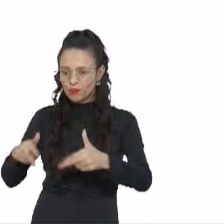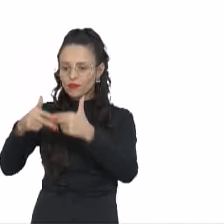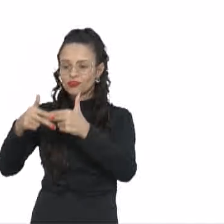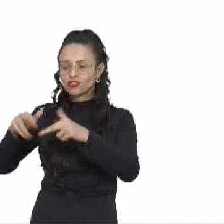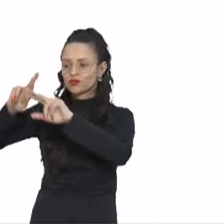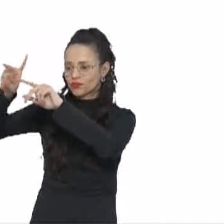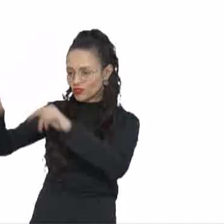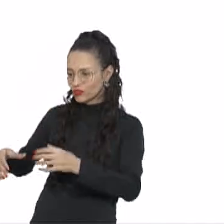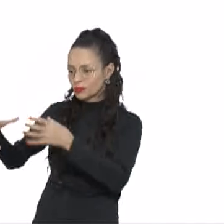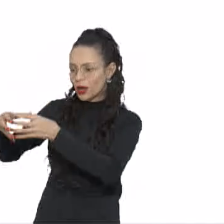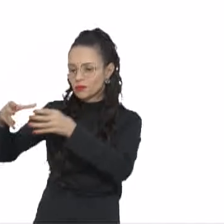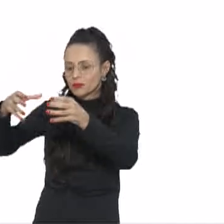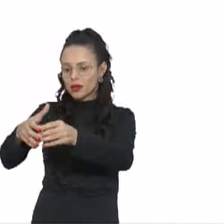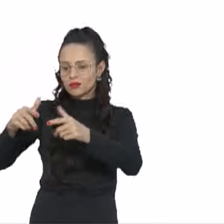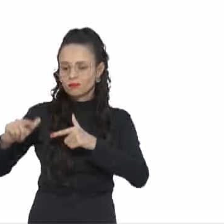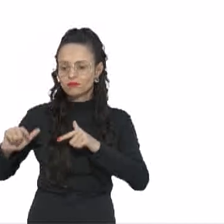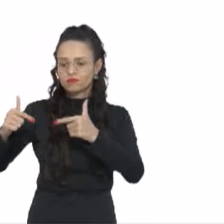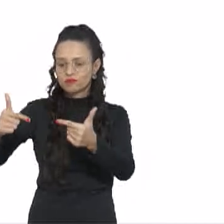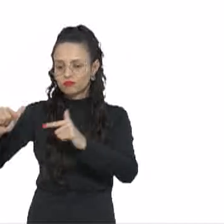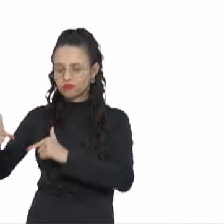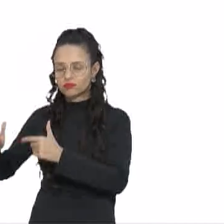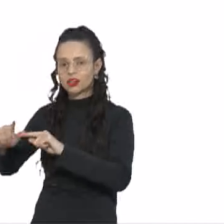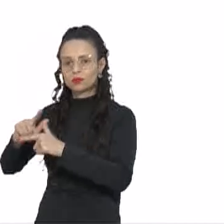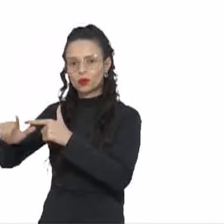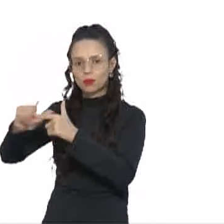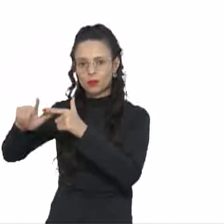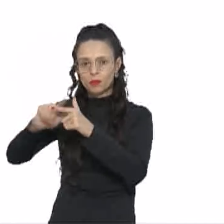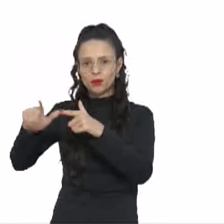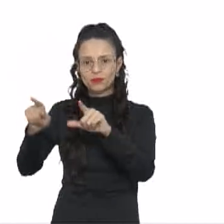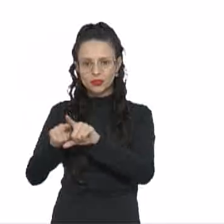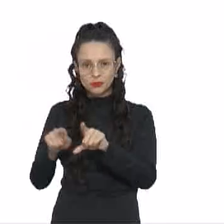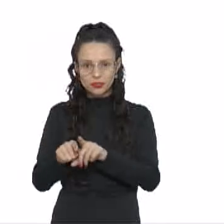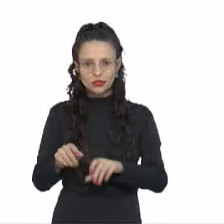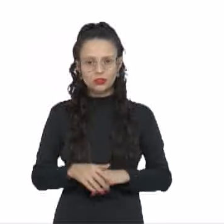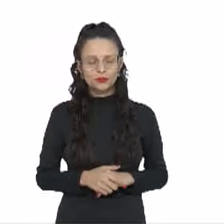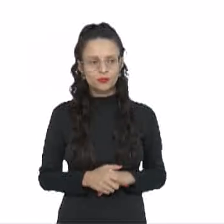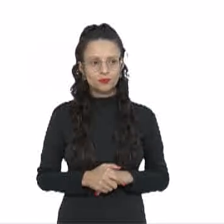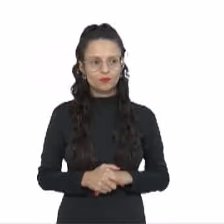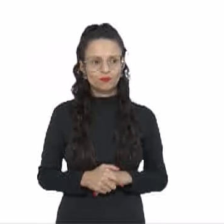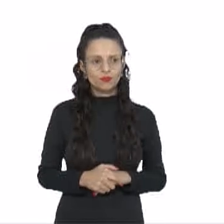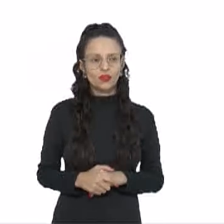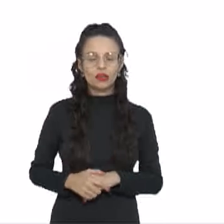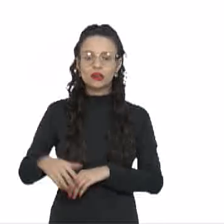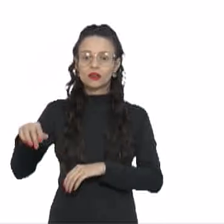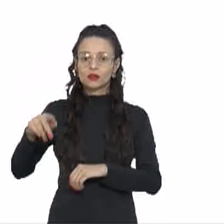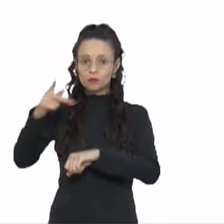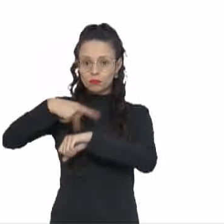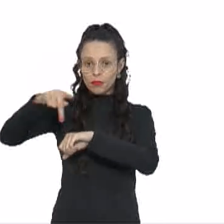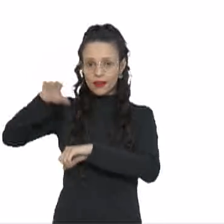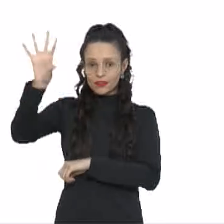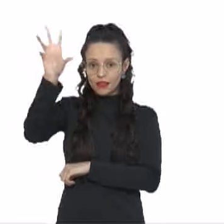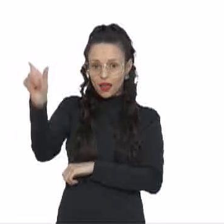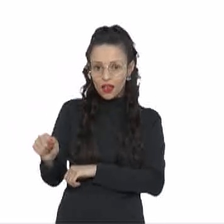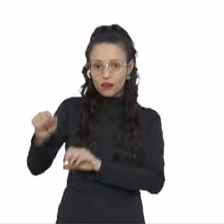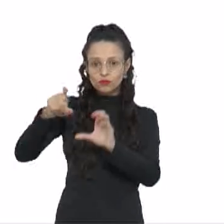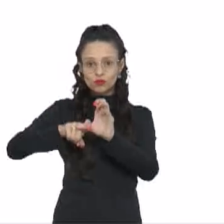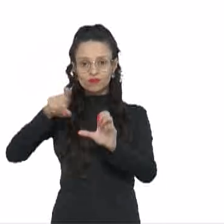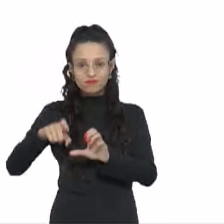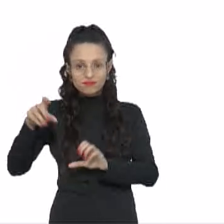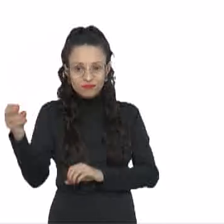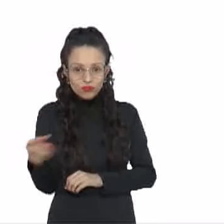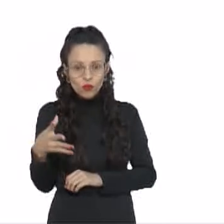artificiais agravaram o problema, esse problema de pobreza. Os países africanos recém-independentes